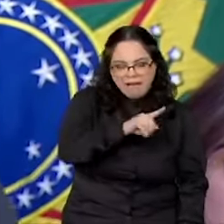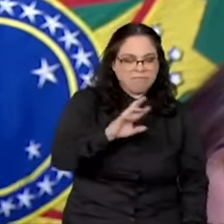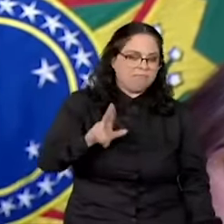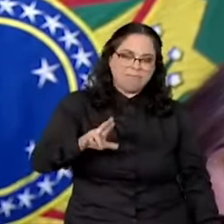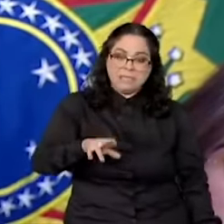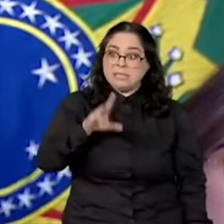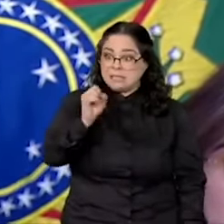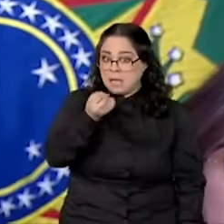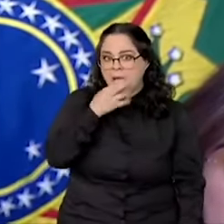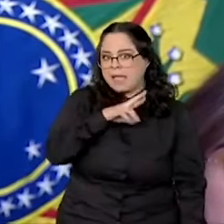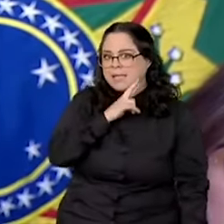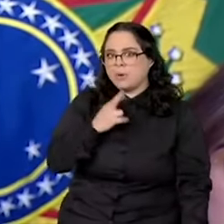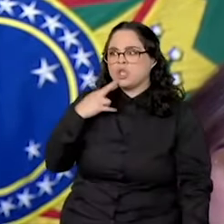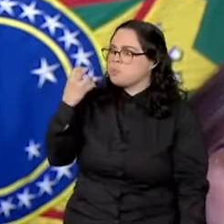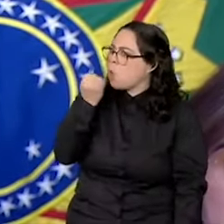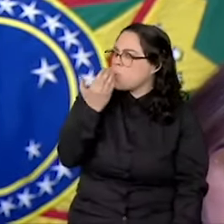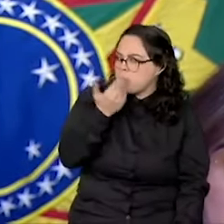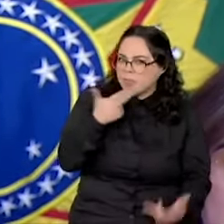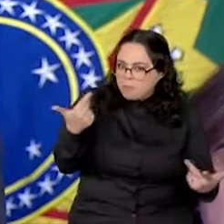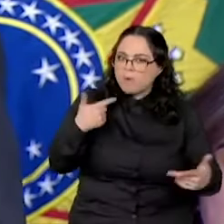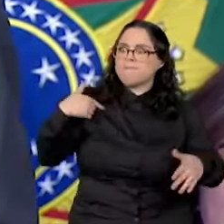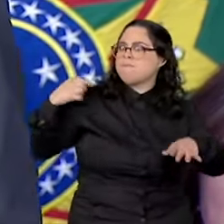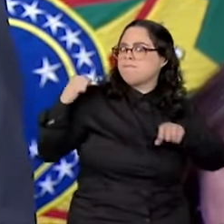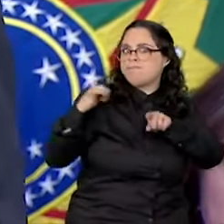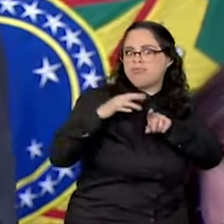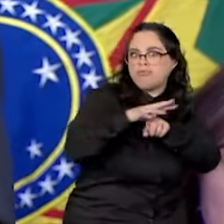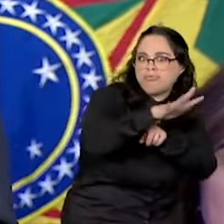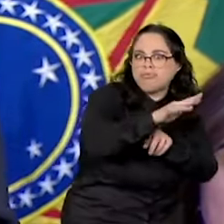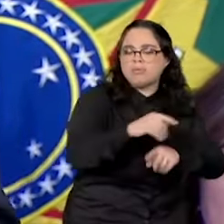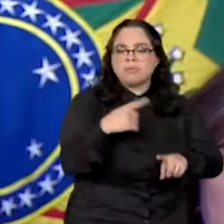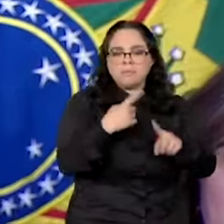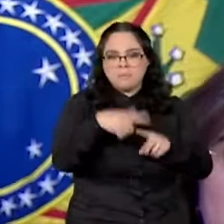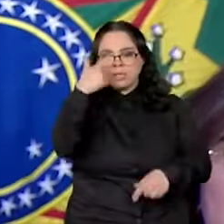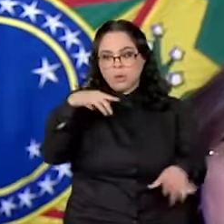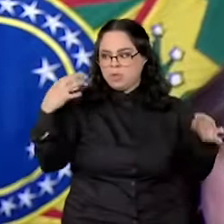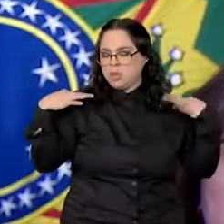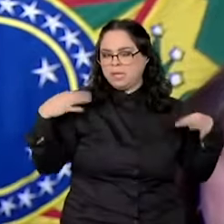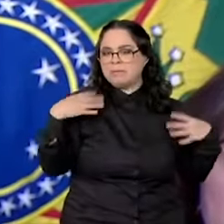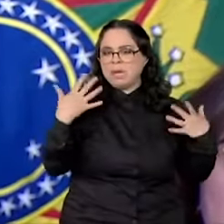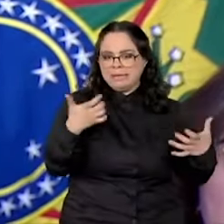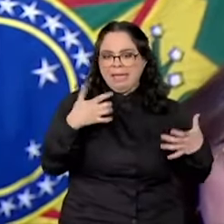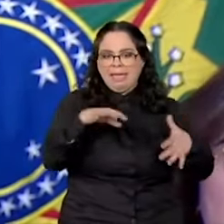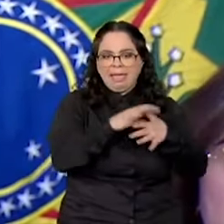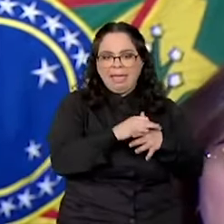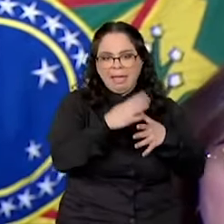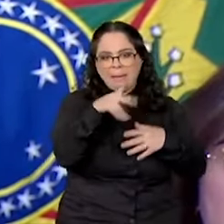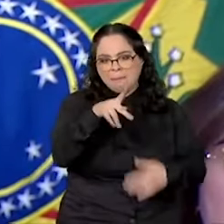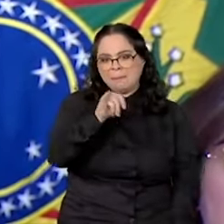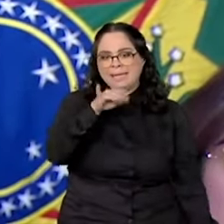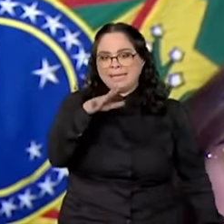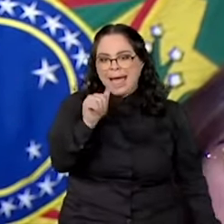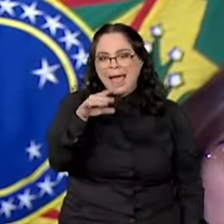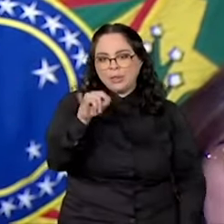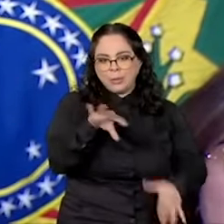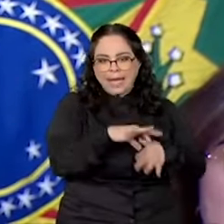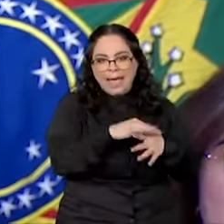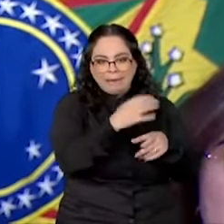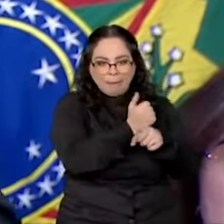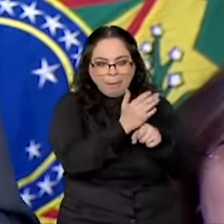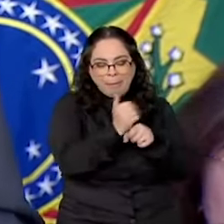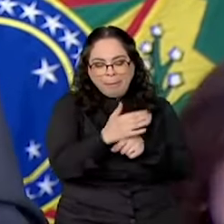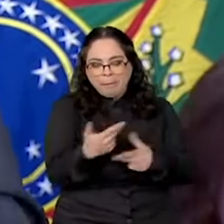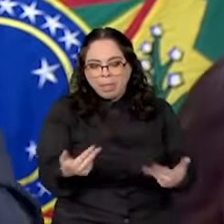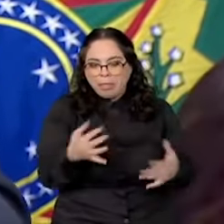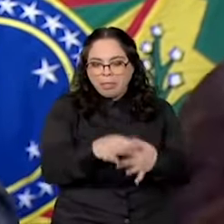se for bom, todo mundo vai. Porque ninguém que vai fazer turismo quer comer picadão, quer comer,